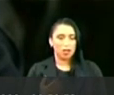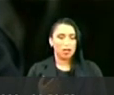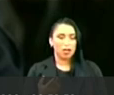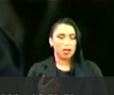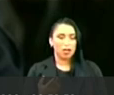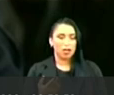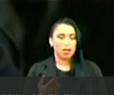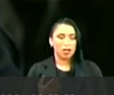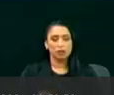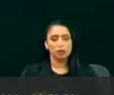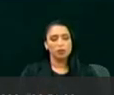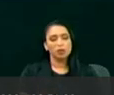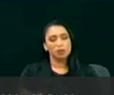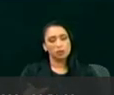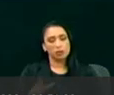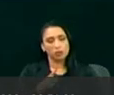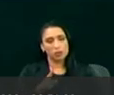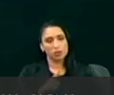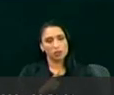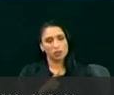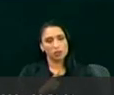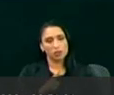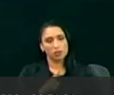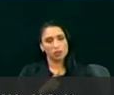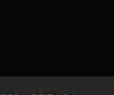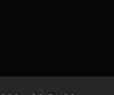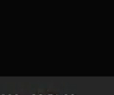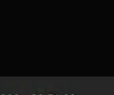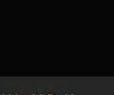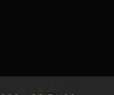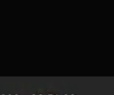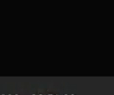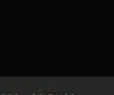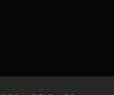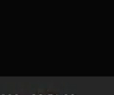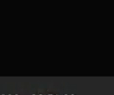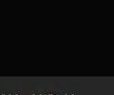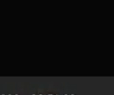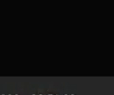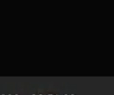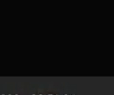divulgação científica, informação e o popular.